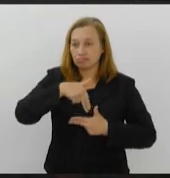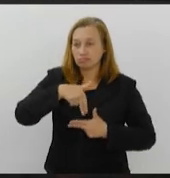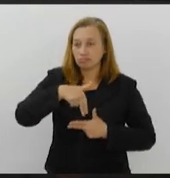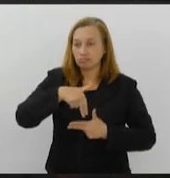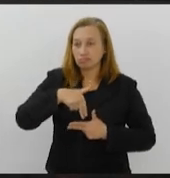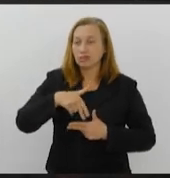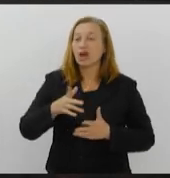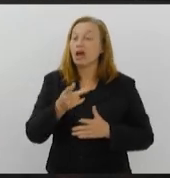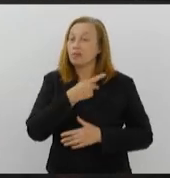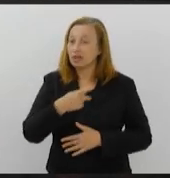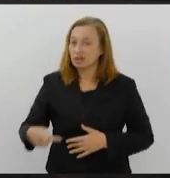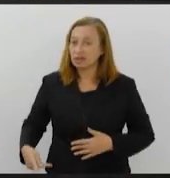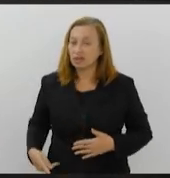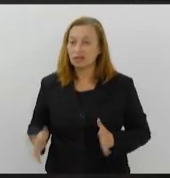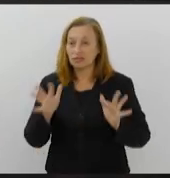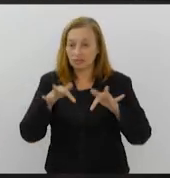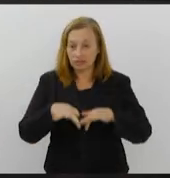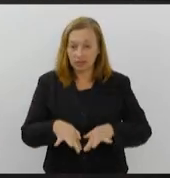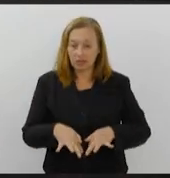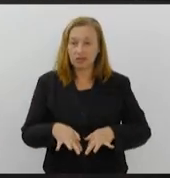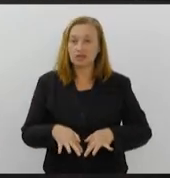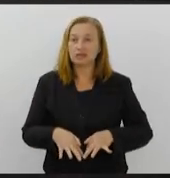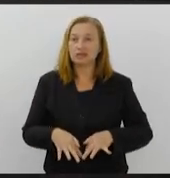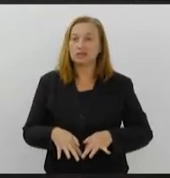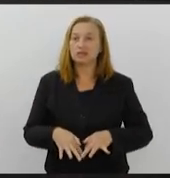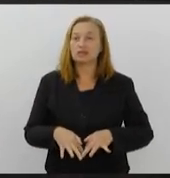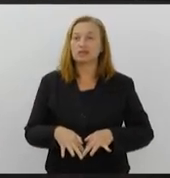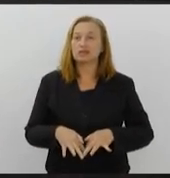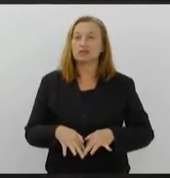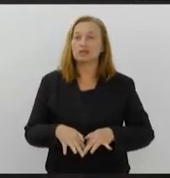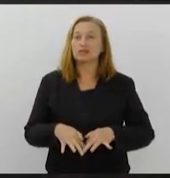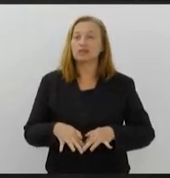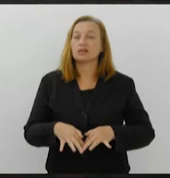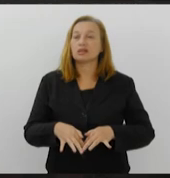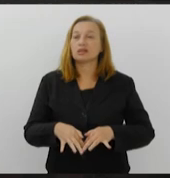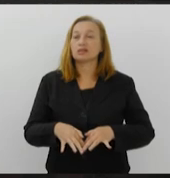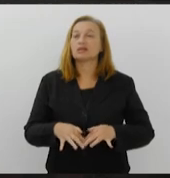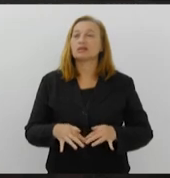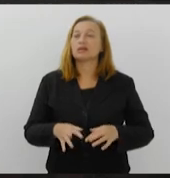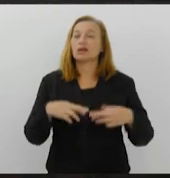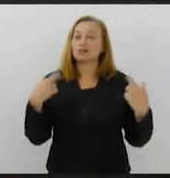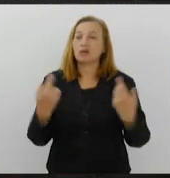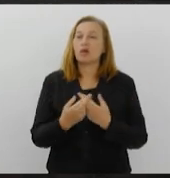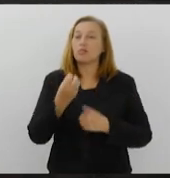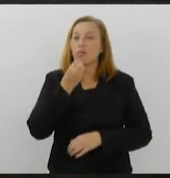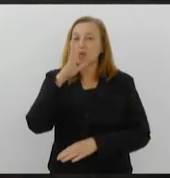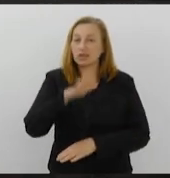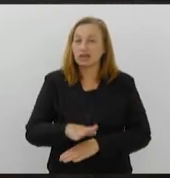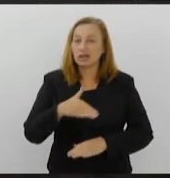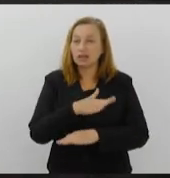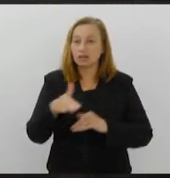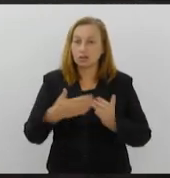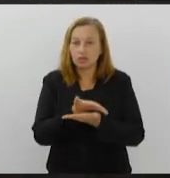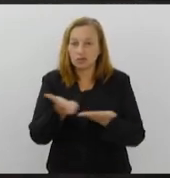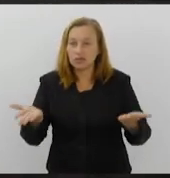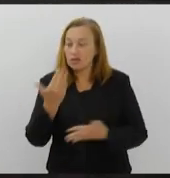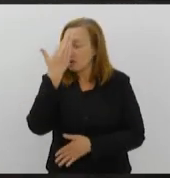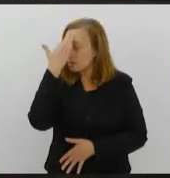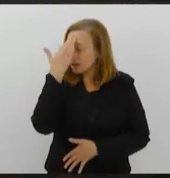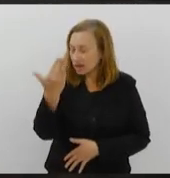a presidência encerra a presente sessão. Uma boa tarde para todos.